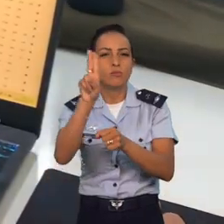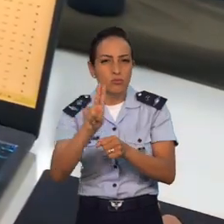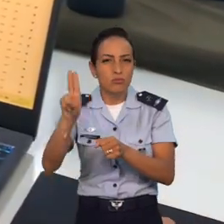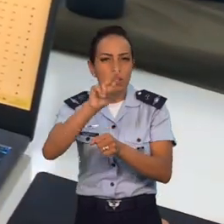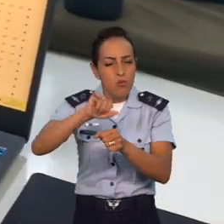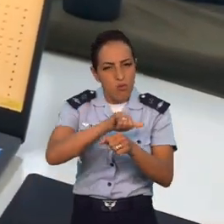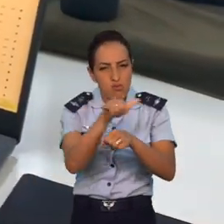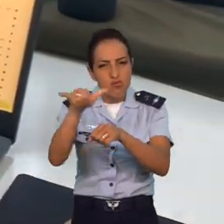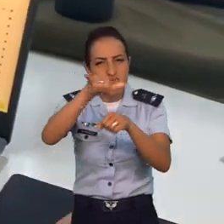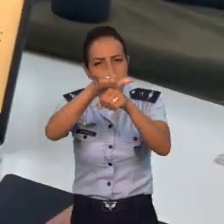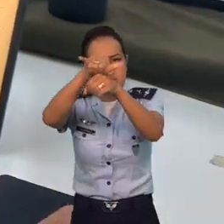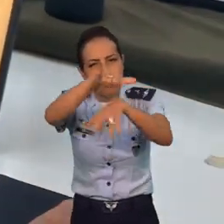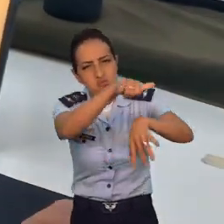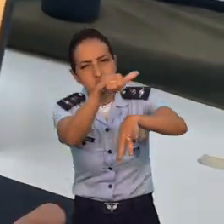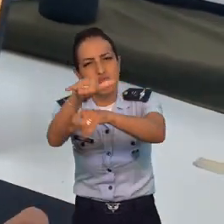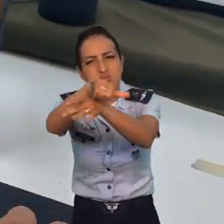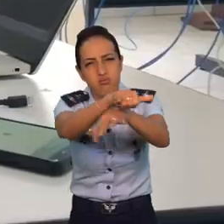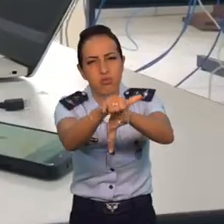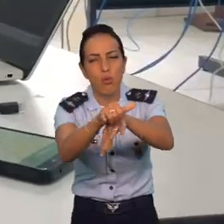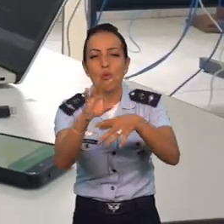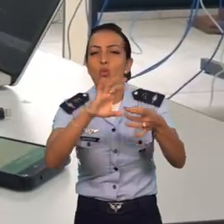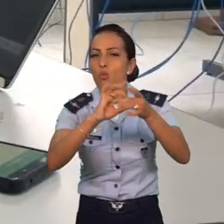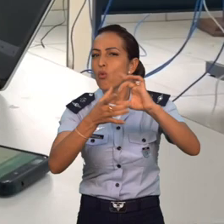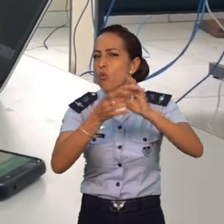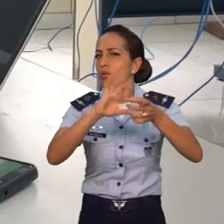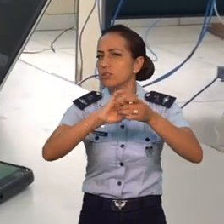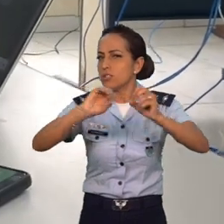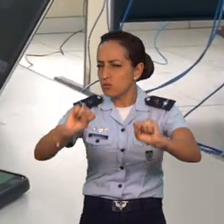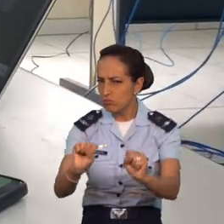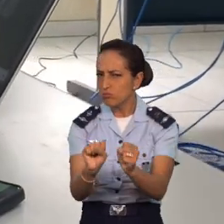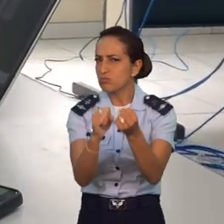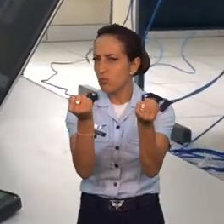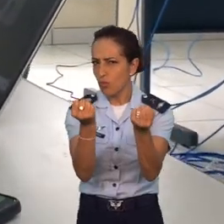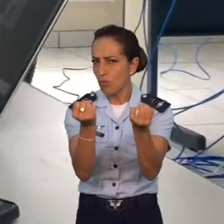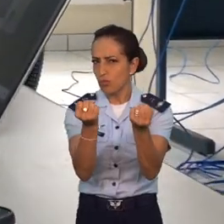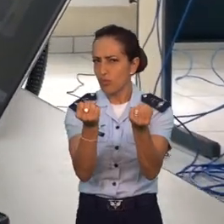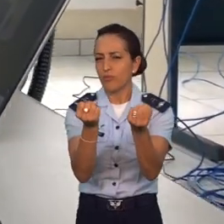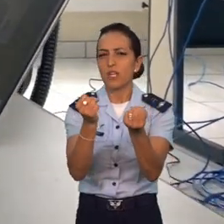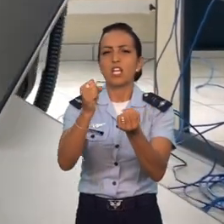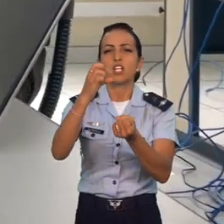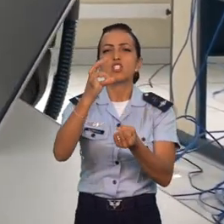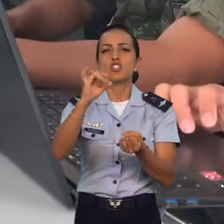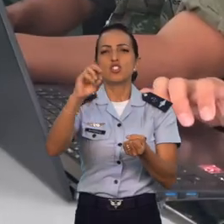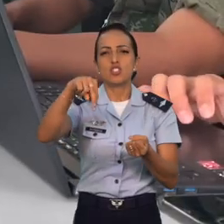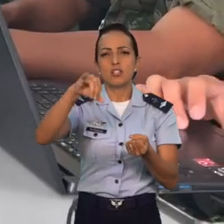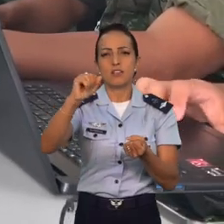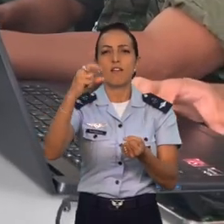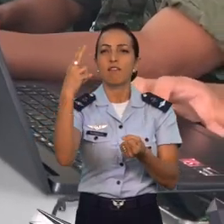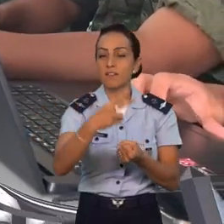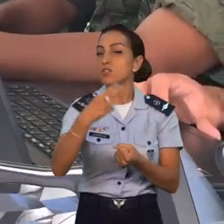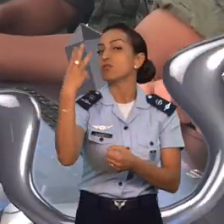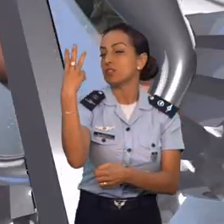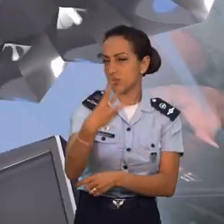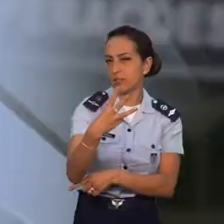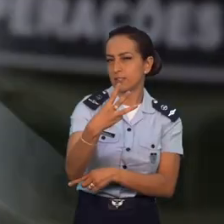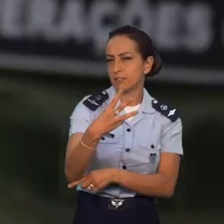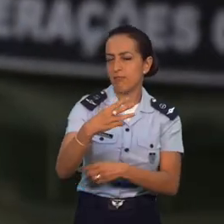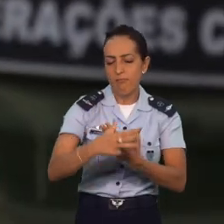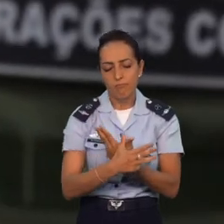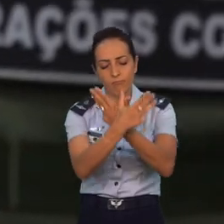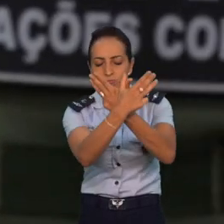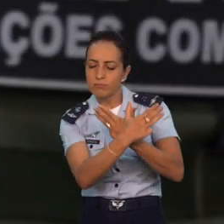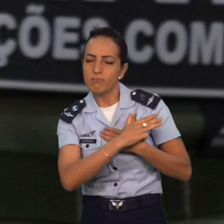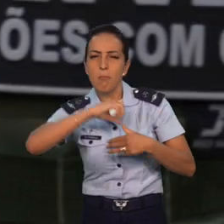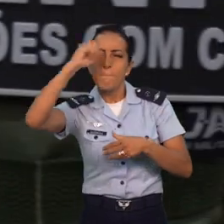as unidades de artilharia antiaérea no contexto Escudo, no ESCOM Escudo Tinha 2023.